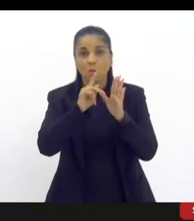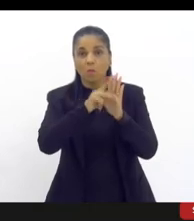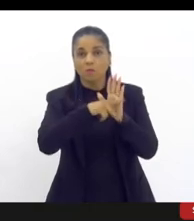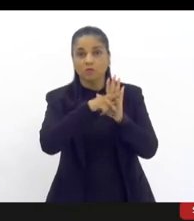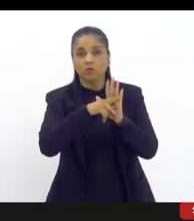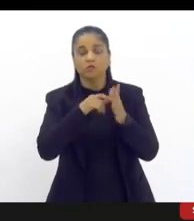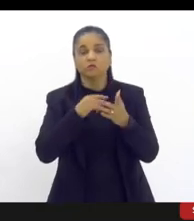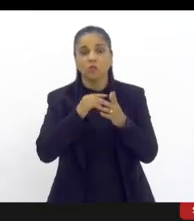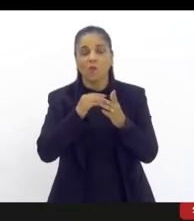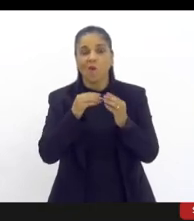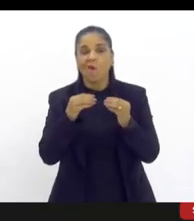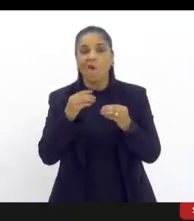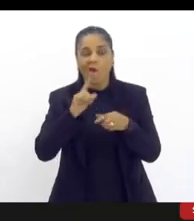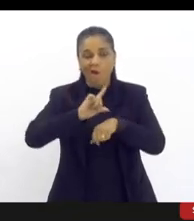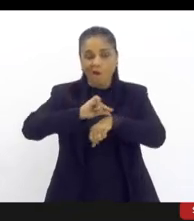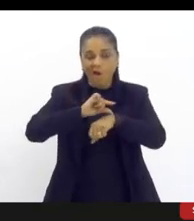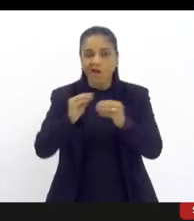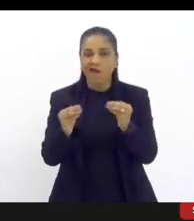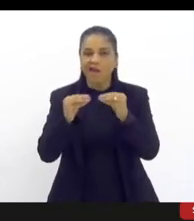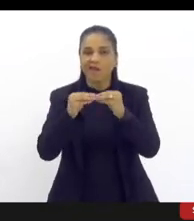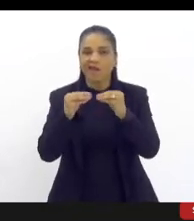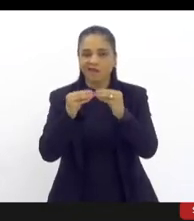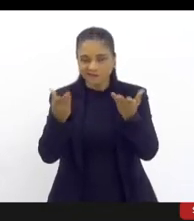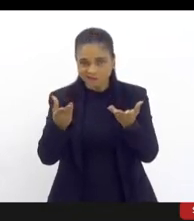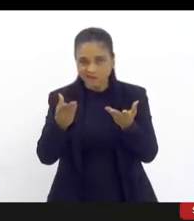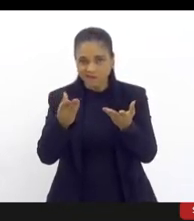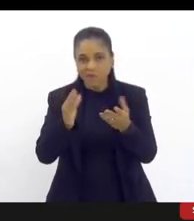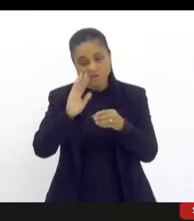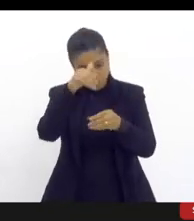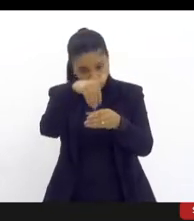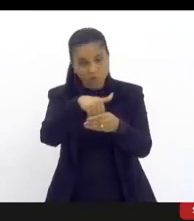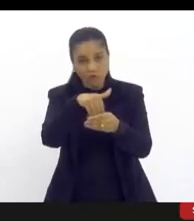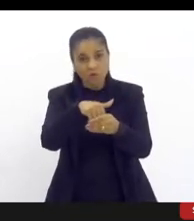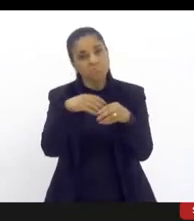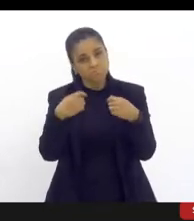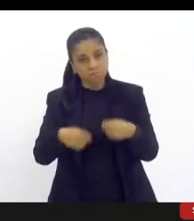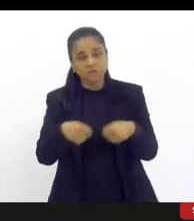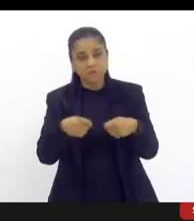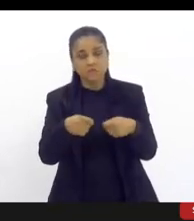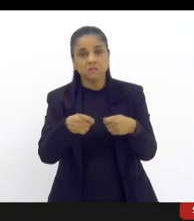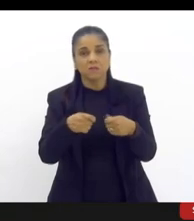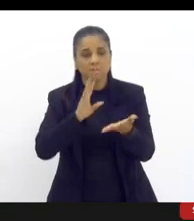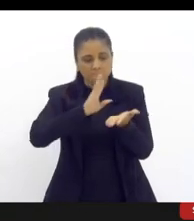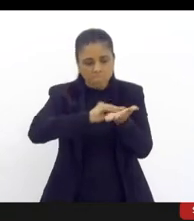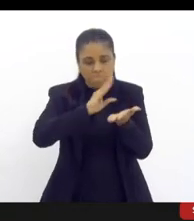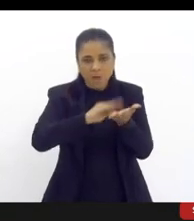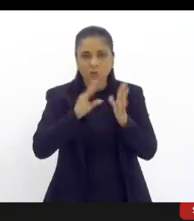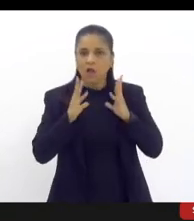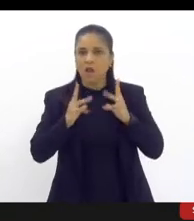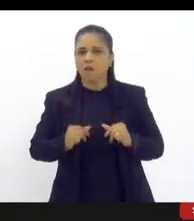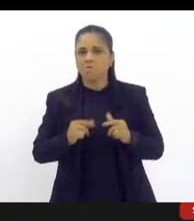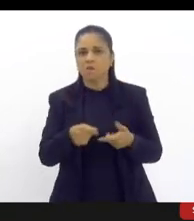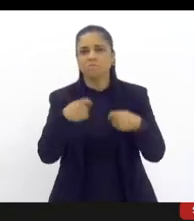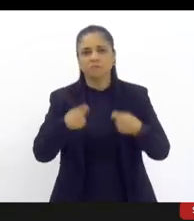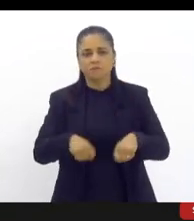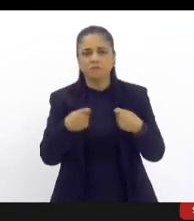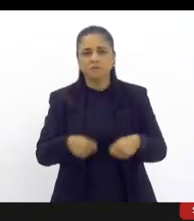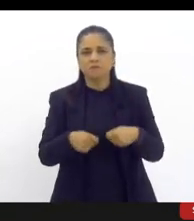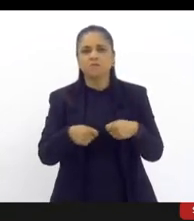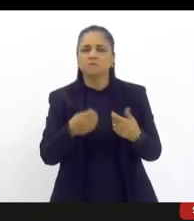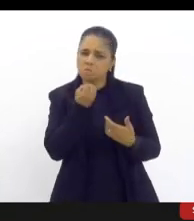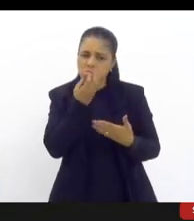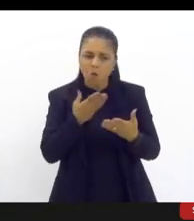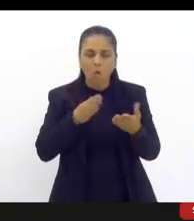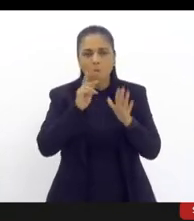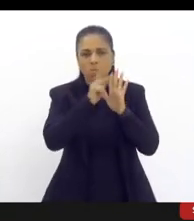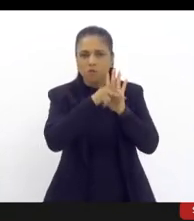Hora extra, sei lá o quê, faz mutirão para votar. Mas tem que votar, botar essa pauta limpa. E tem muita coisa boa nas